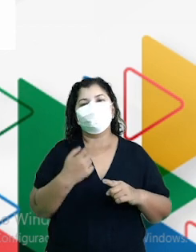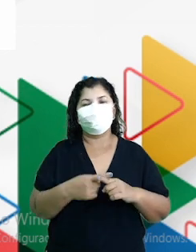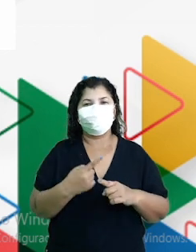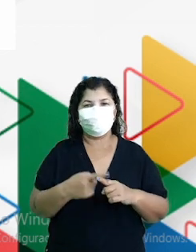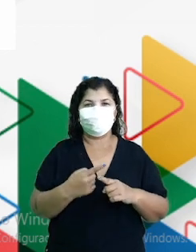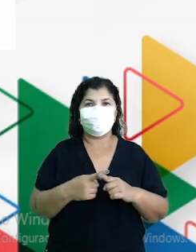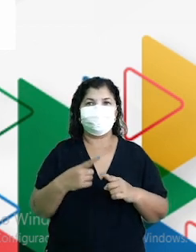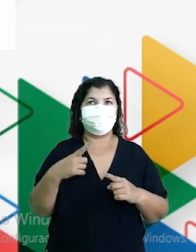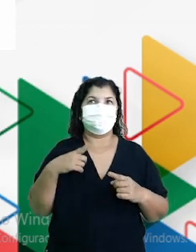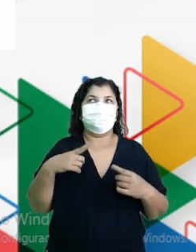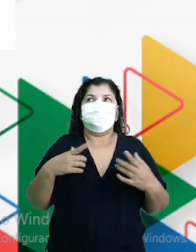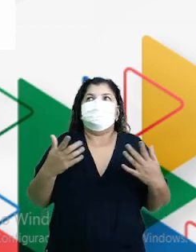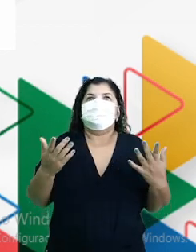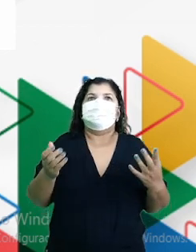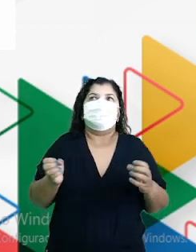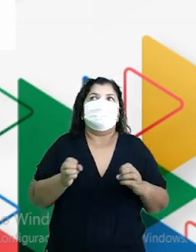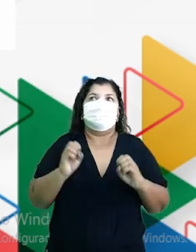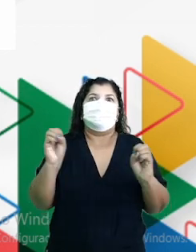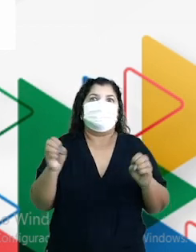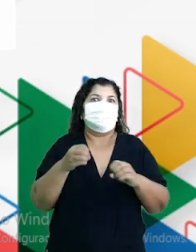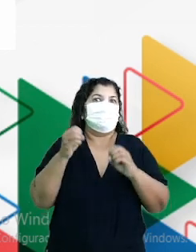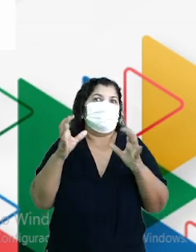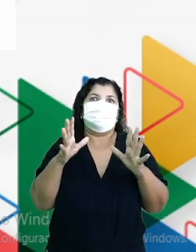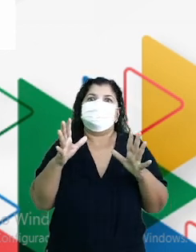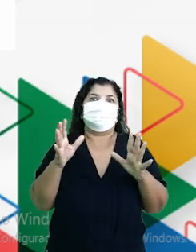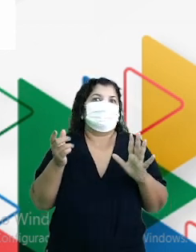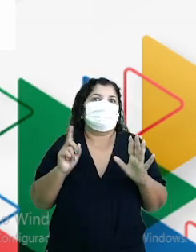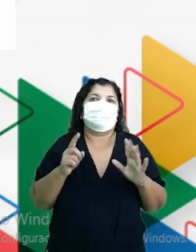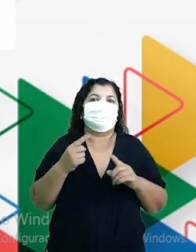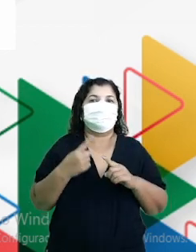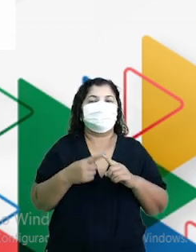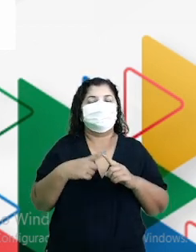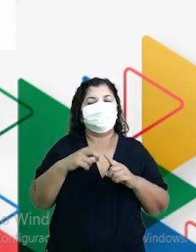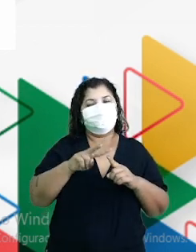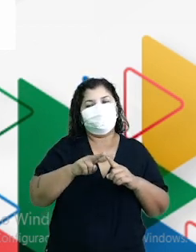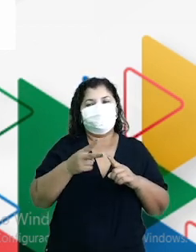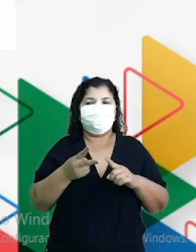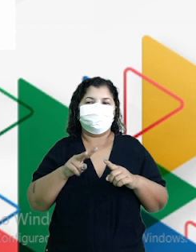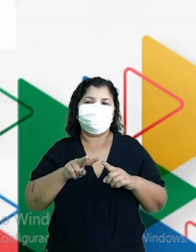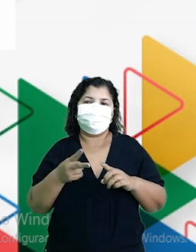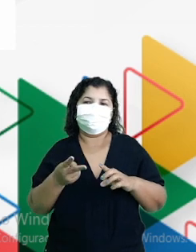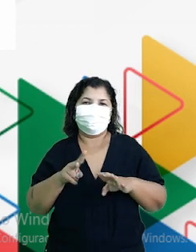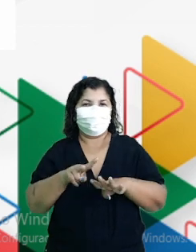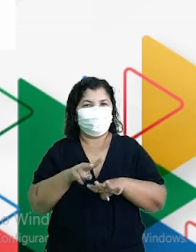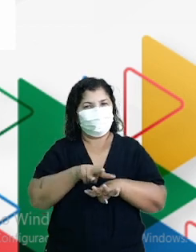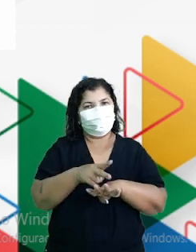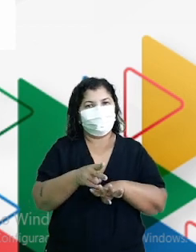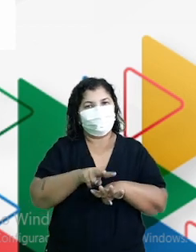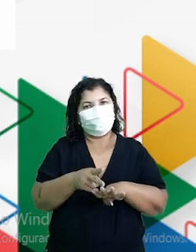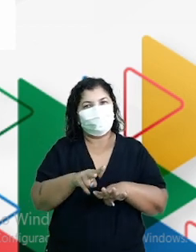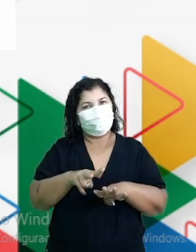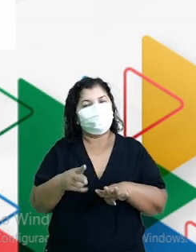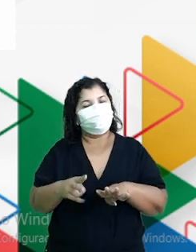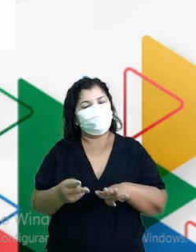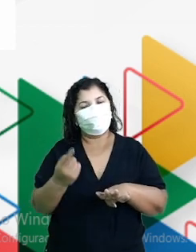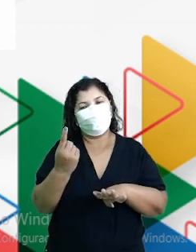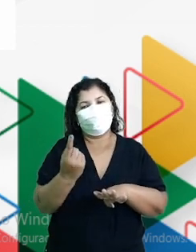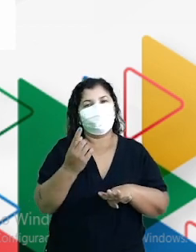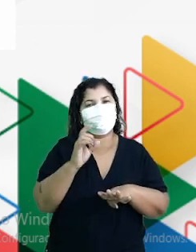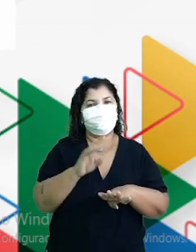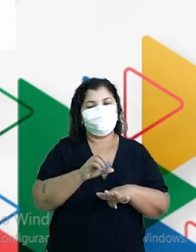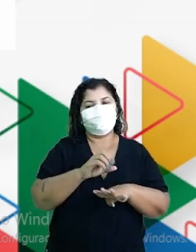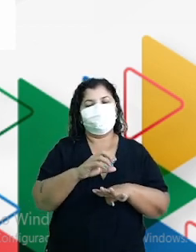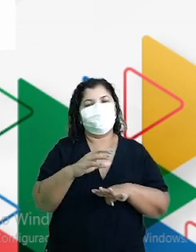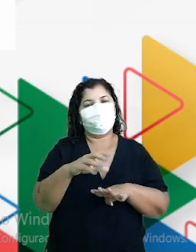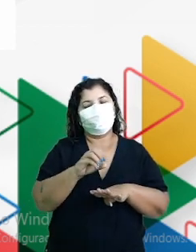algo misterioso, mágico, nada disso, mas é porque elas estão se revezando. Ao invés de termos apenas uma pilha fornecendo